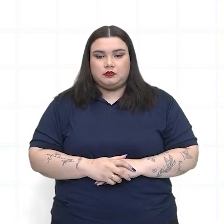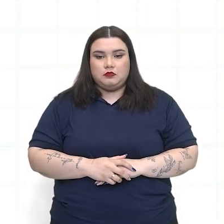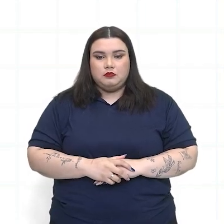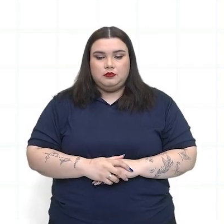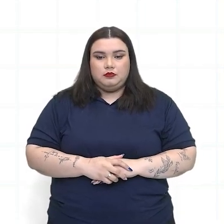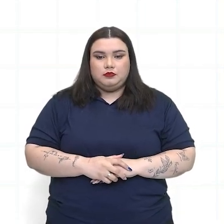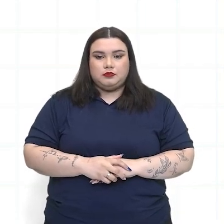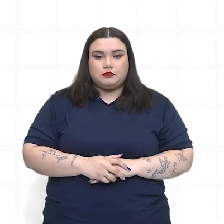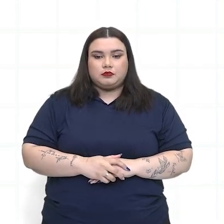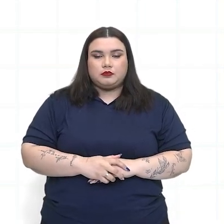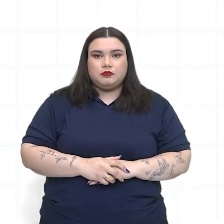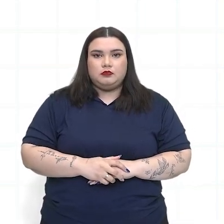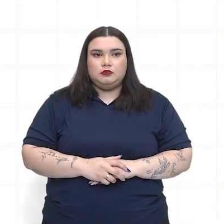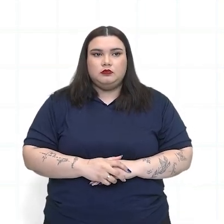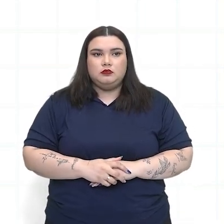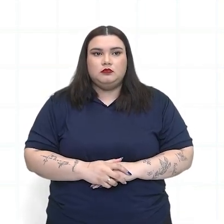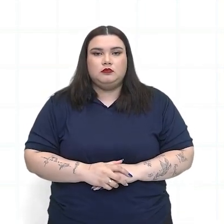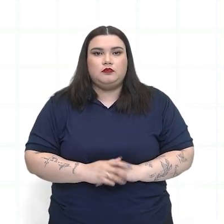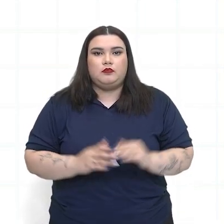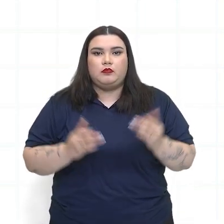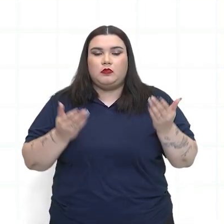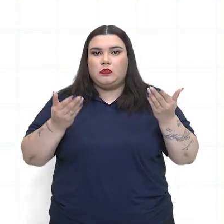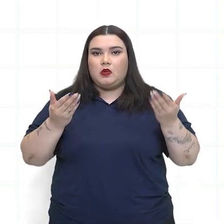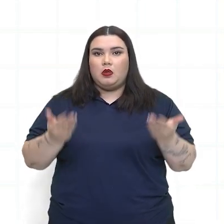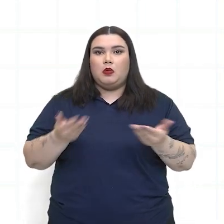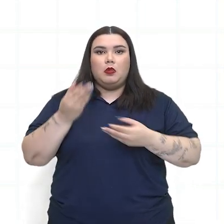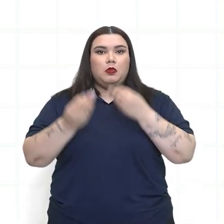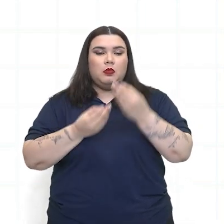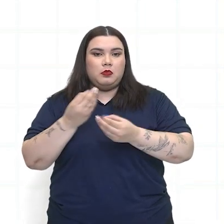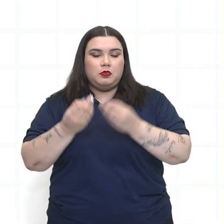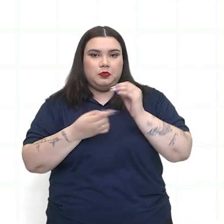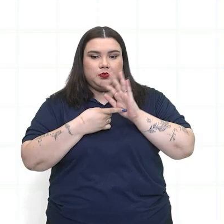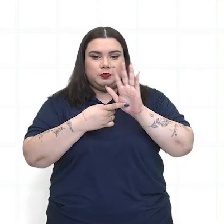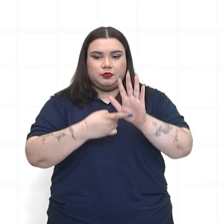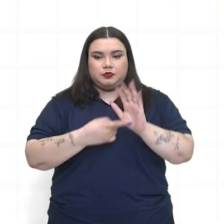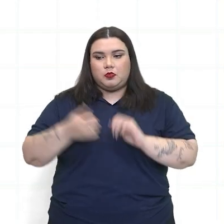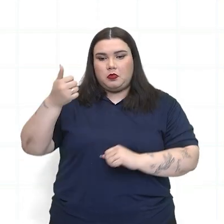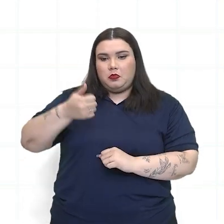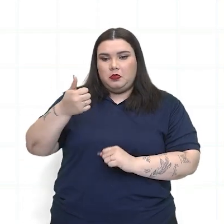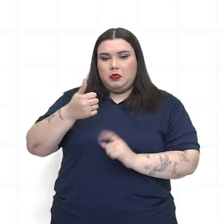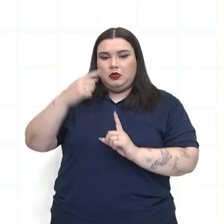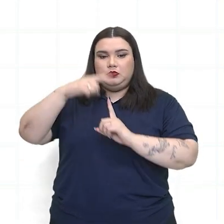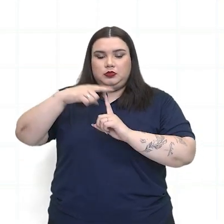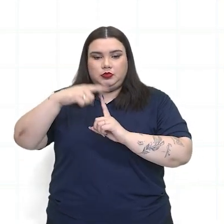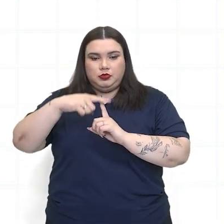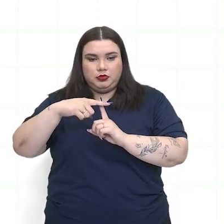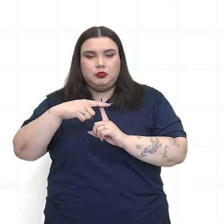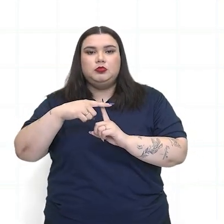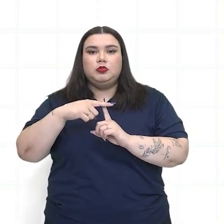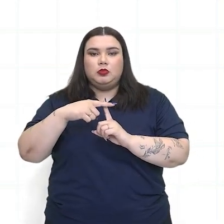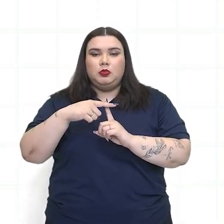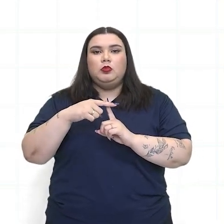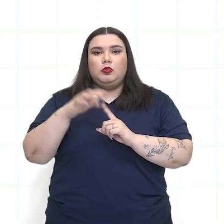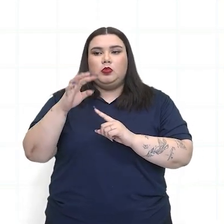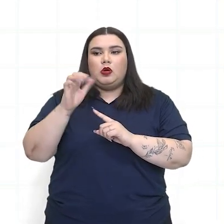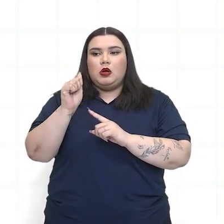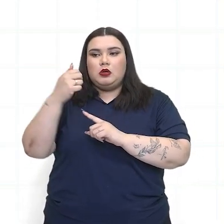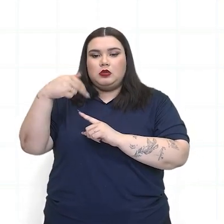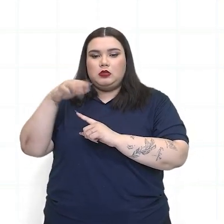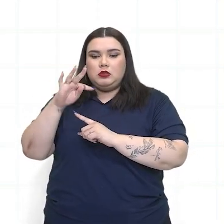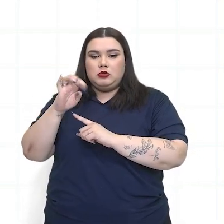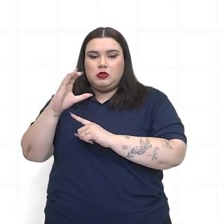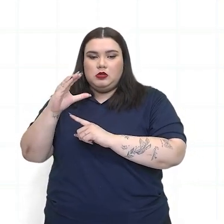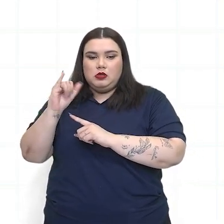Então, neste caso, como ele está, o primeiro está antecipado, todos os domingos, e o